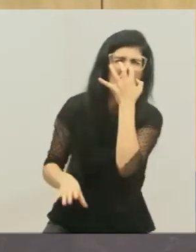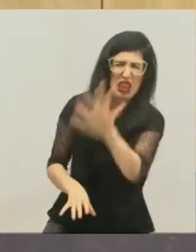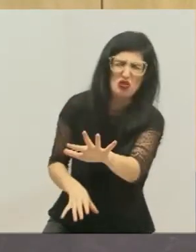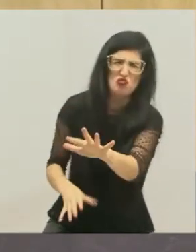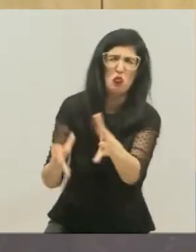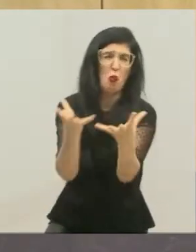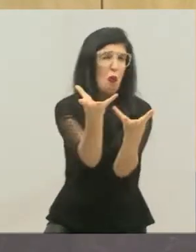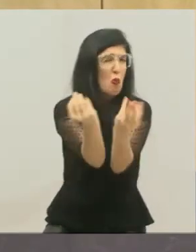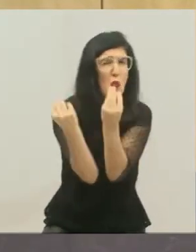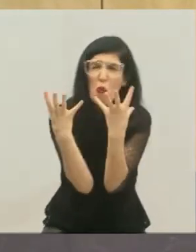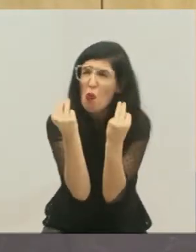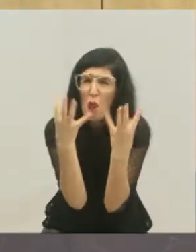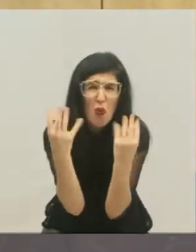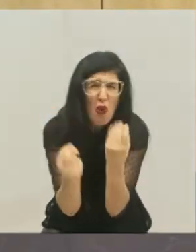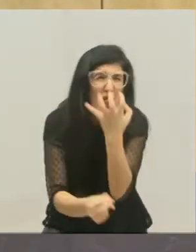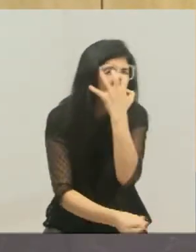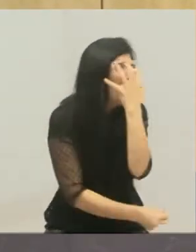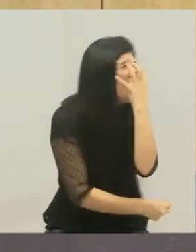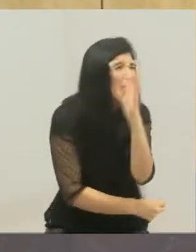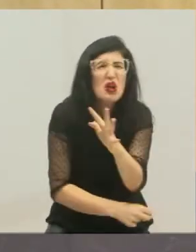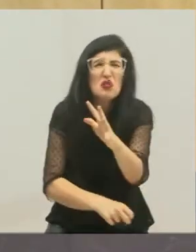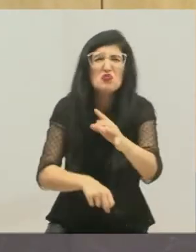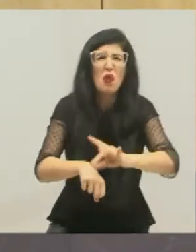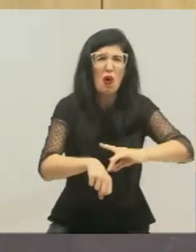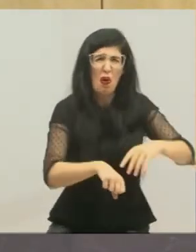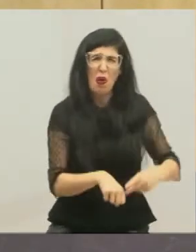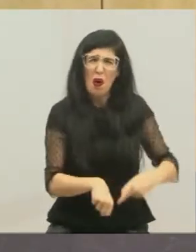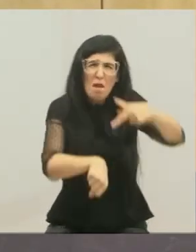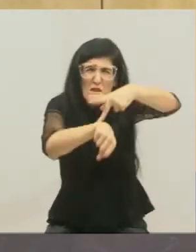a divisa ali, o entulho, o lixo, estamos tendo